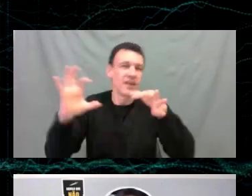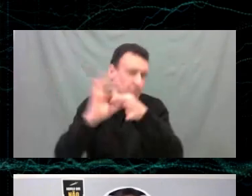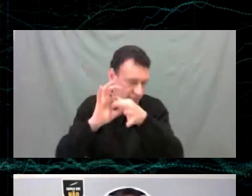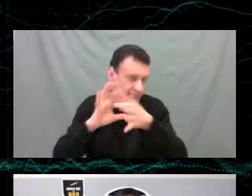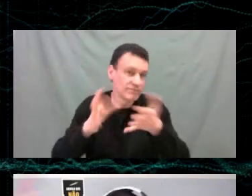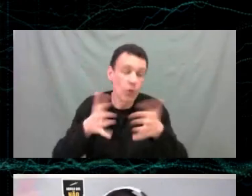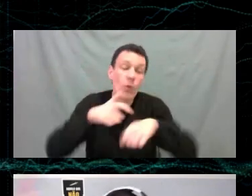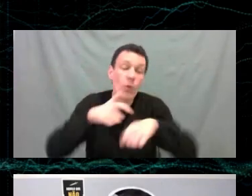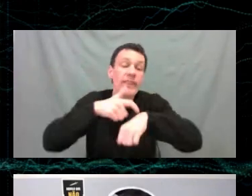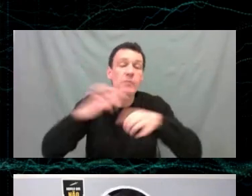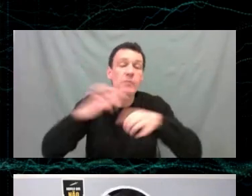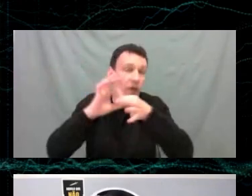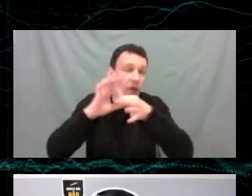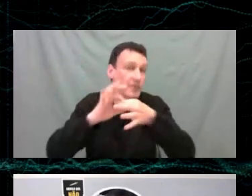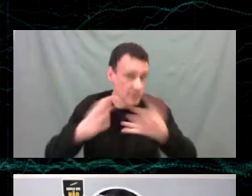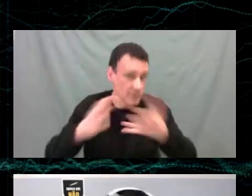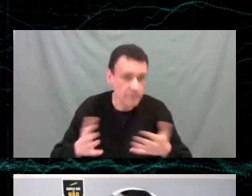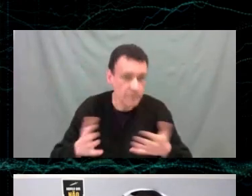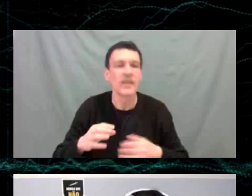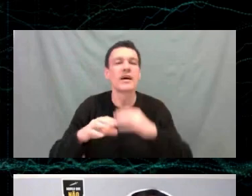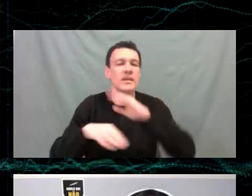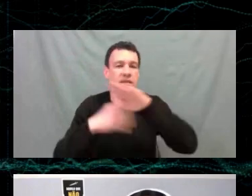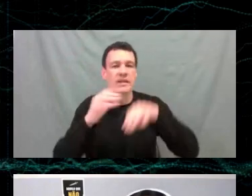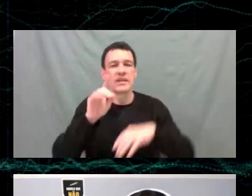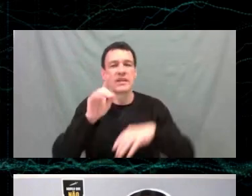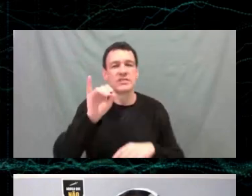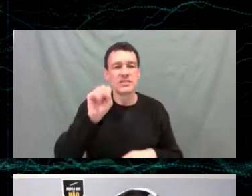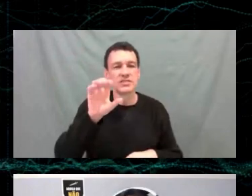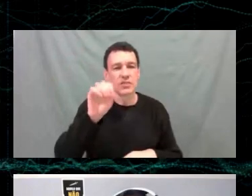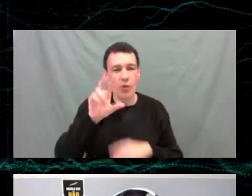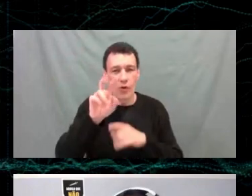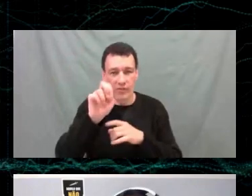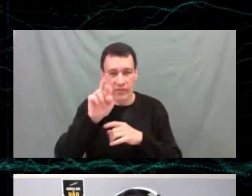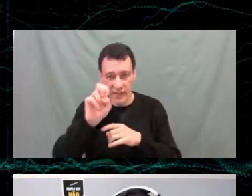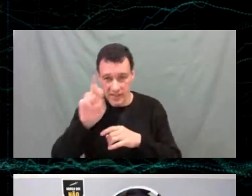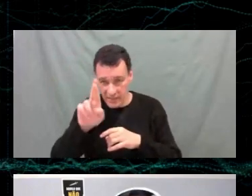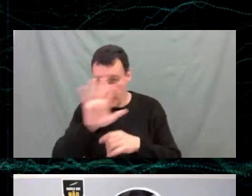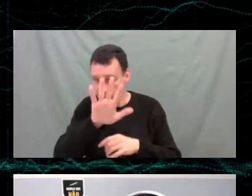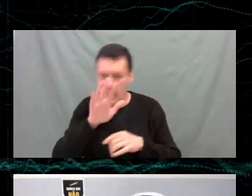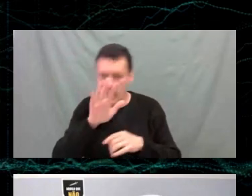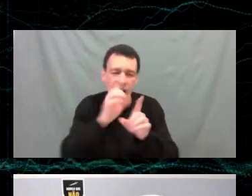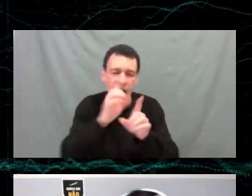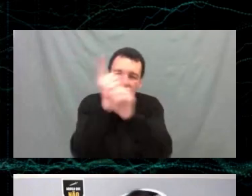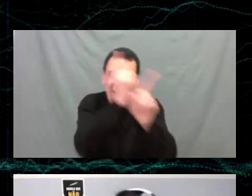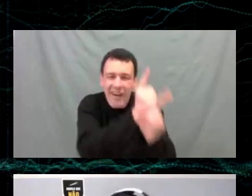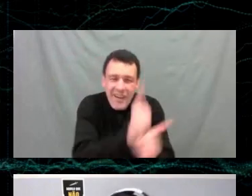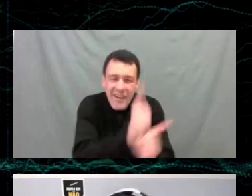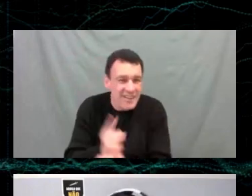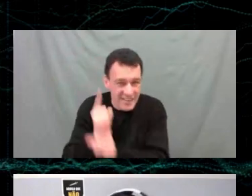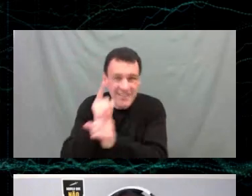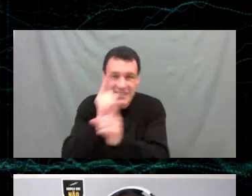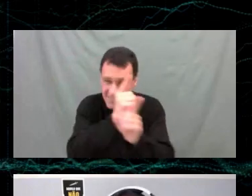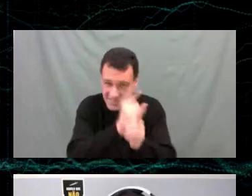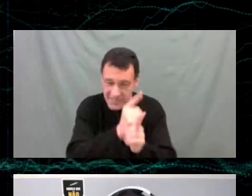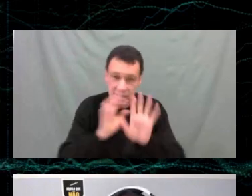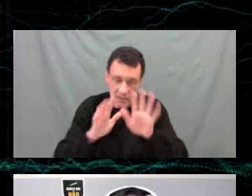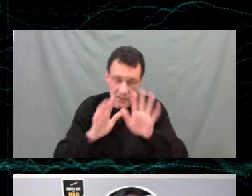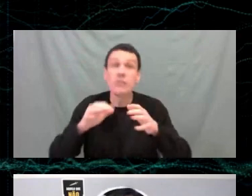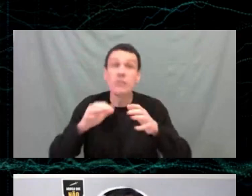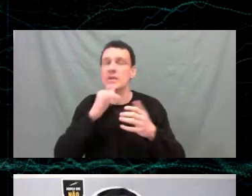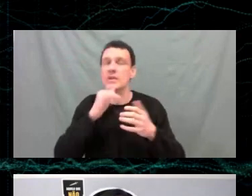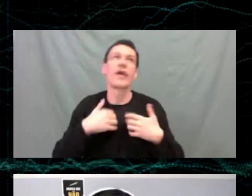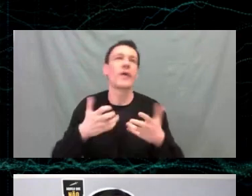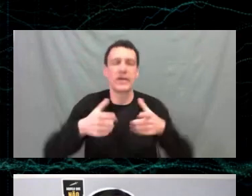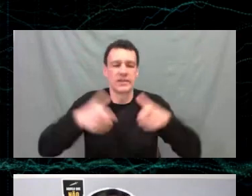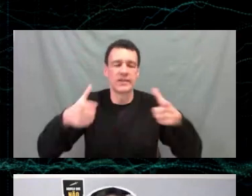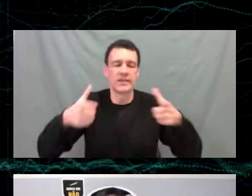O Discover, da parte de descoberta de rede, o Escalator, que é o cara que às vezes ele é responsável por justamente escalar. E aí, por exemplo, você cria uma action lá